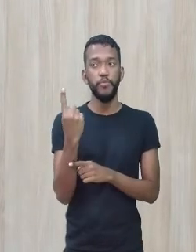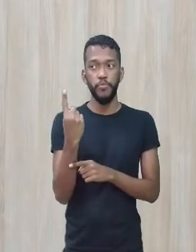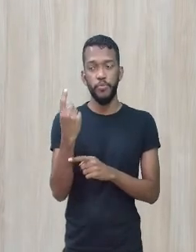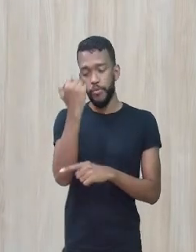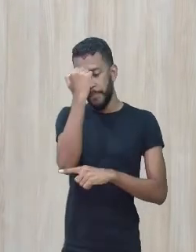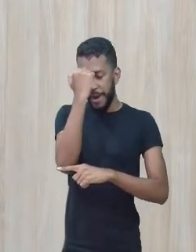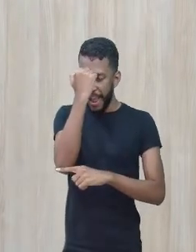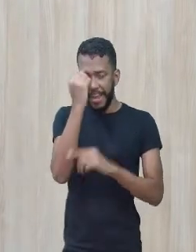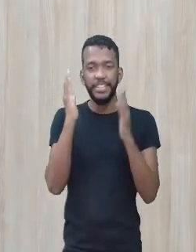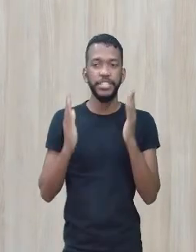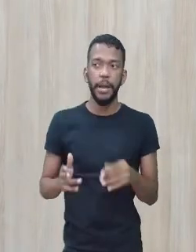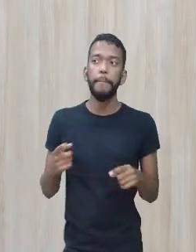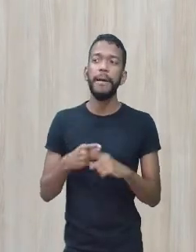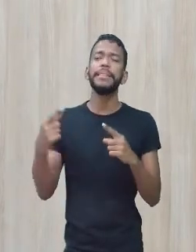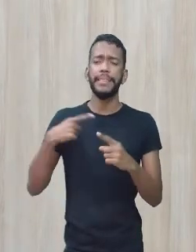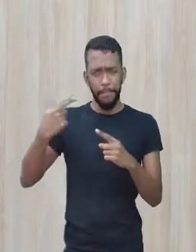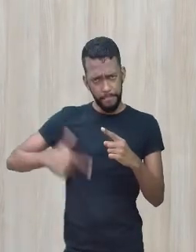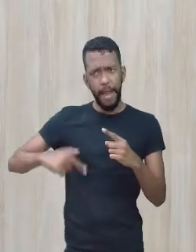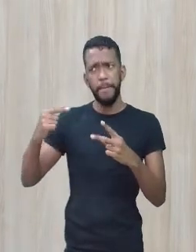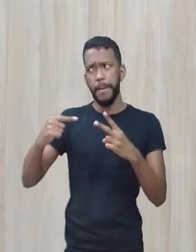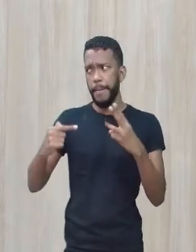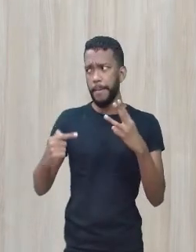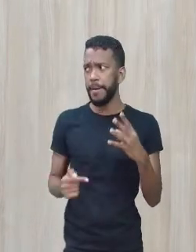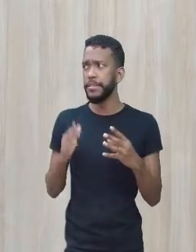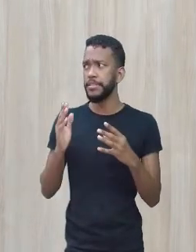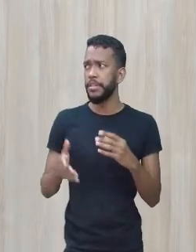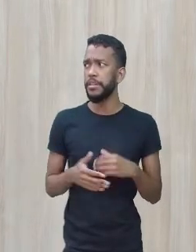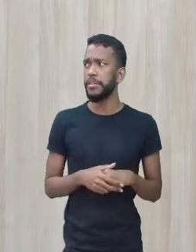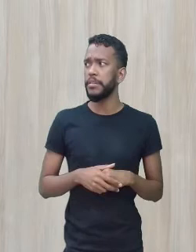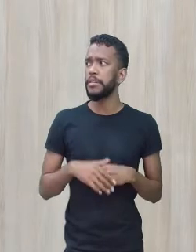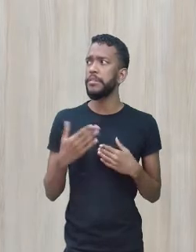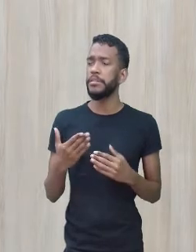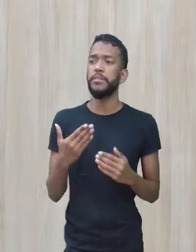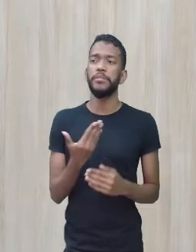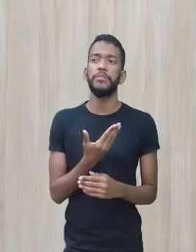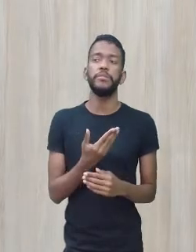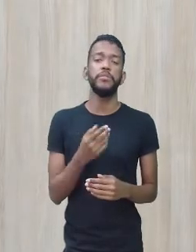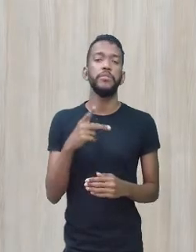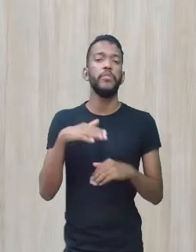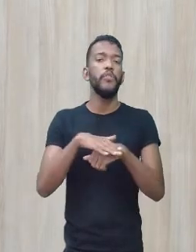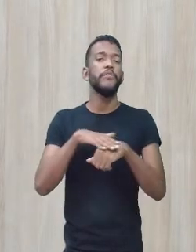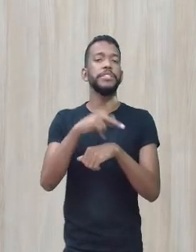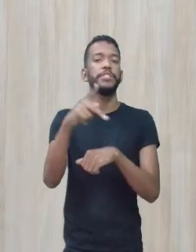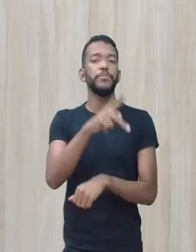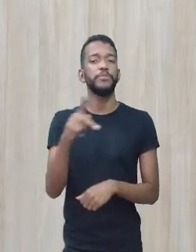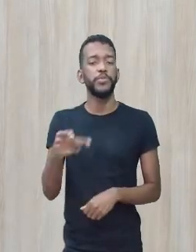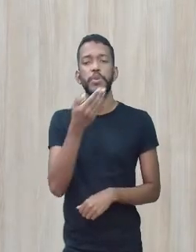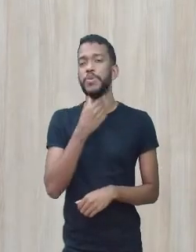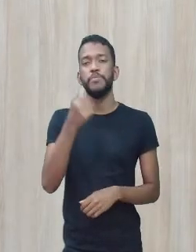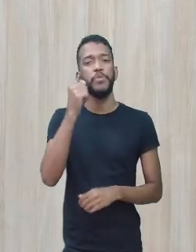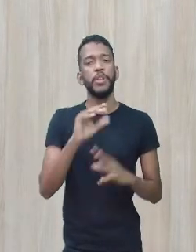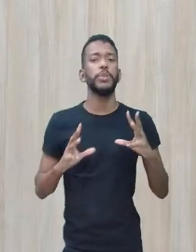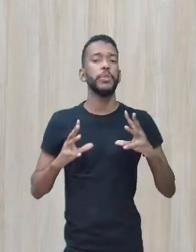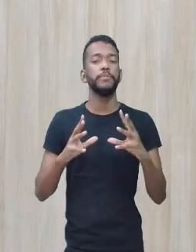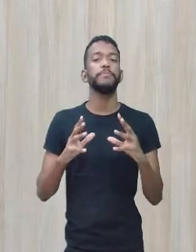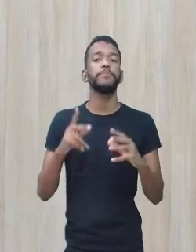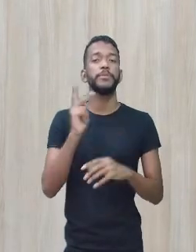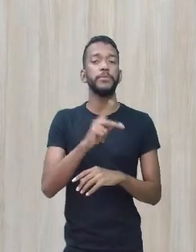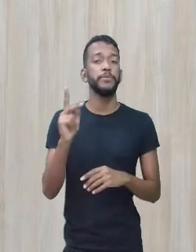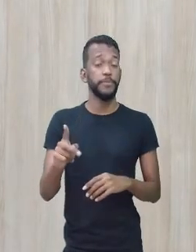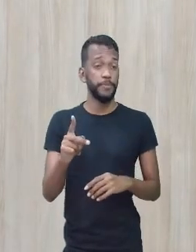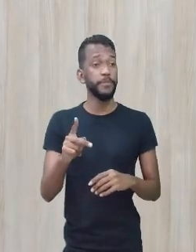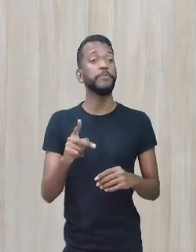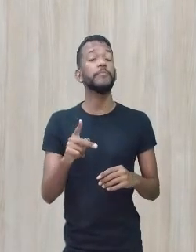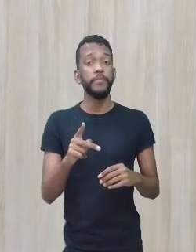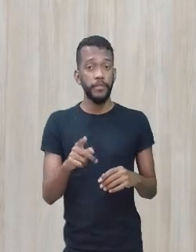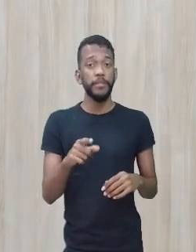o brega, né? Mas existem outros. Então, conversa aí com o teu professor, com a tua professora, para que você